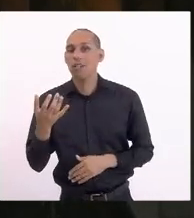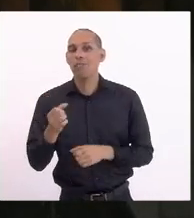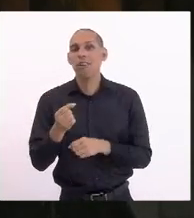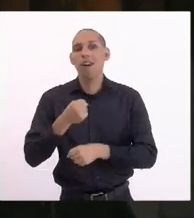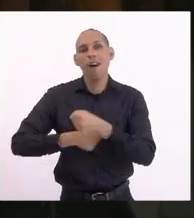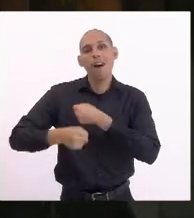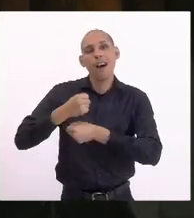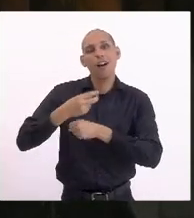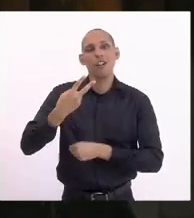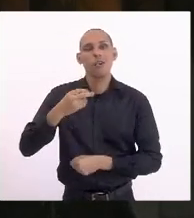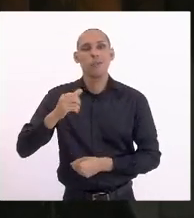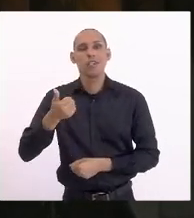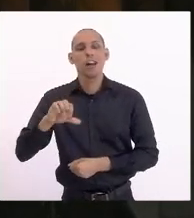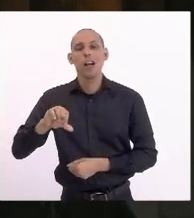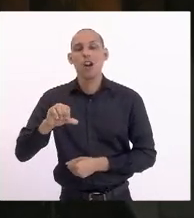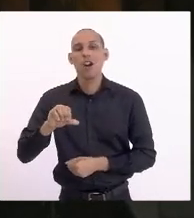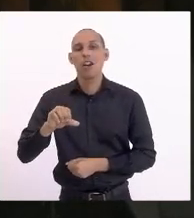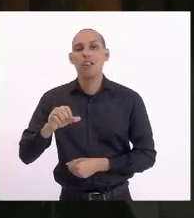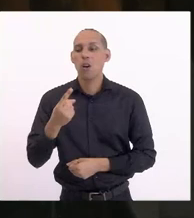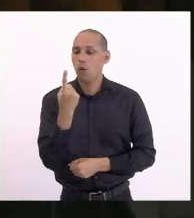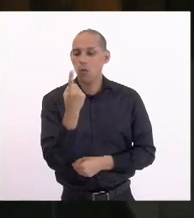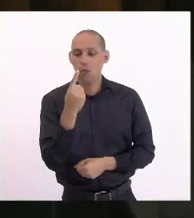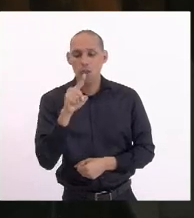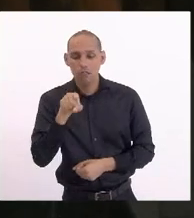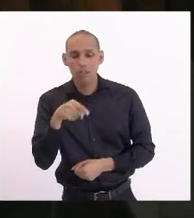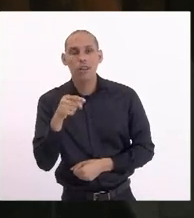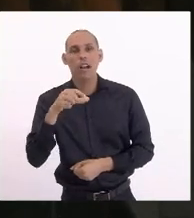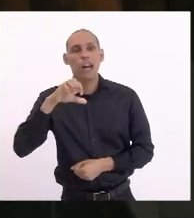de 19?